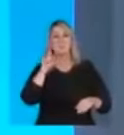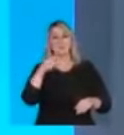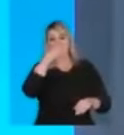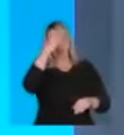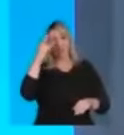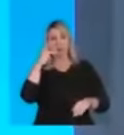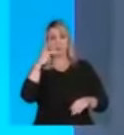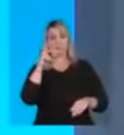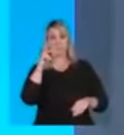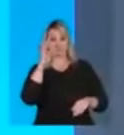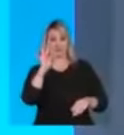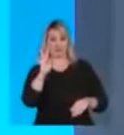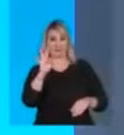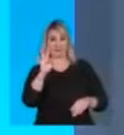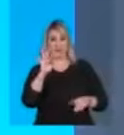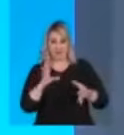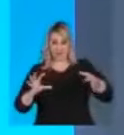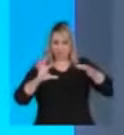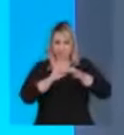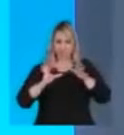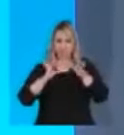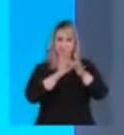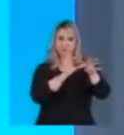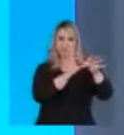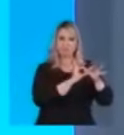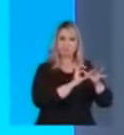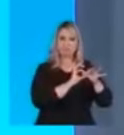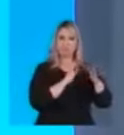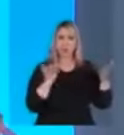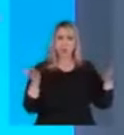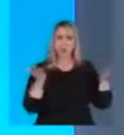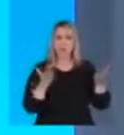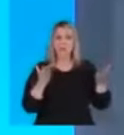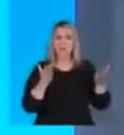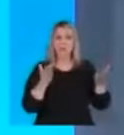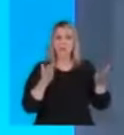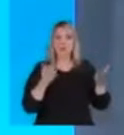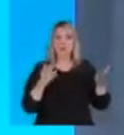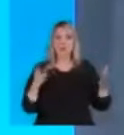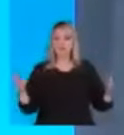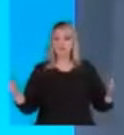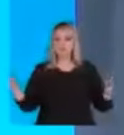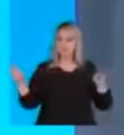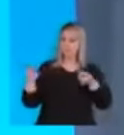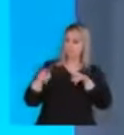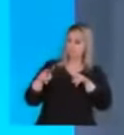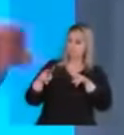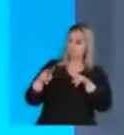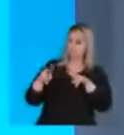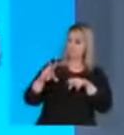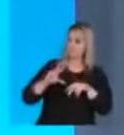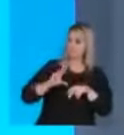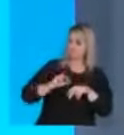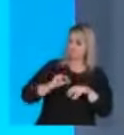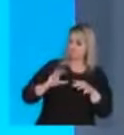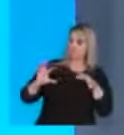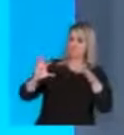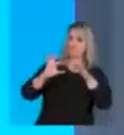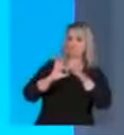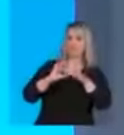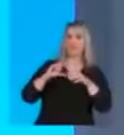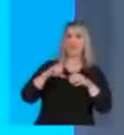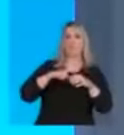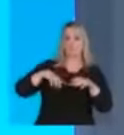PT no Brasil aliás fez alianças amplas hoje inclusive da tá olhando pras alianças que fez porque teve muito